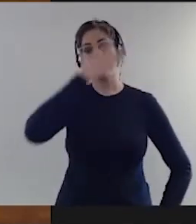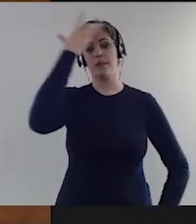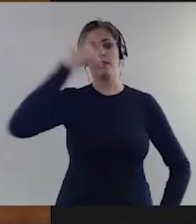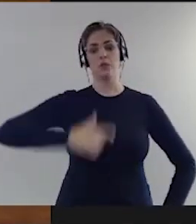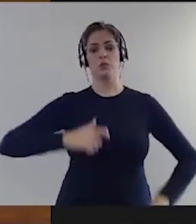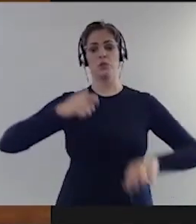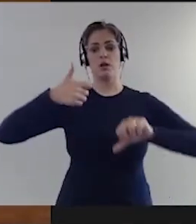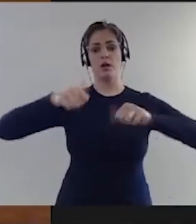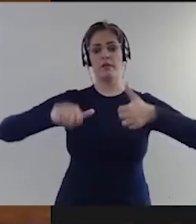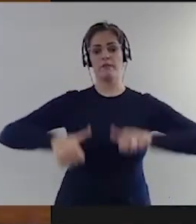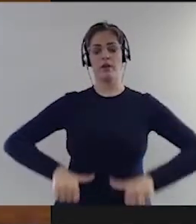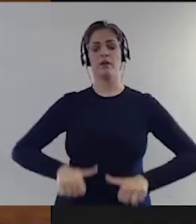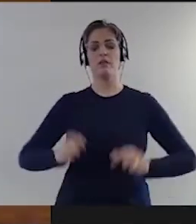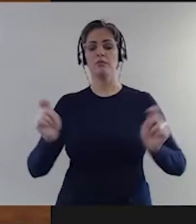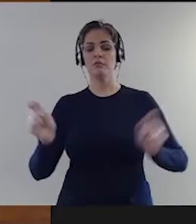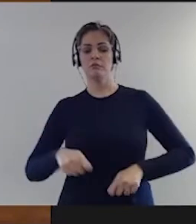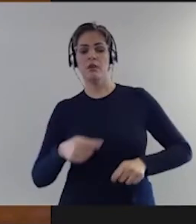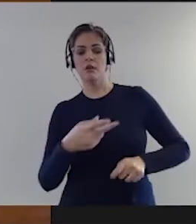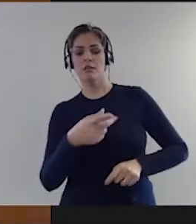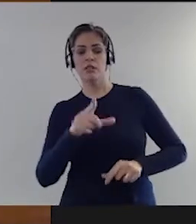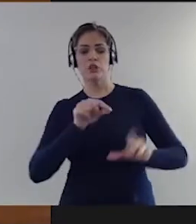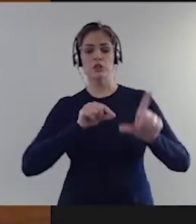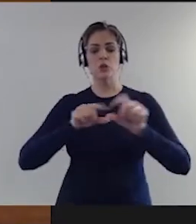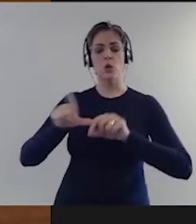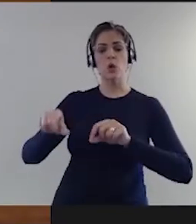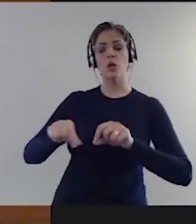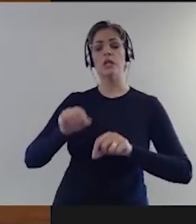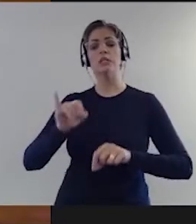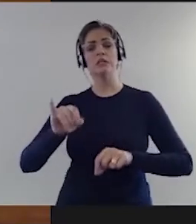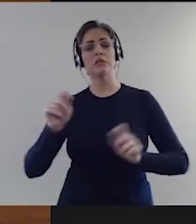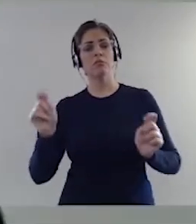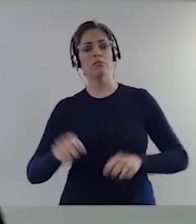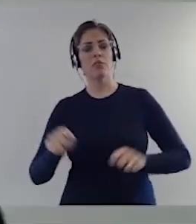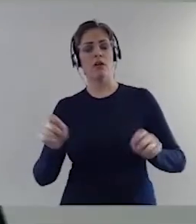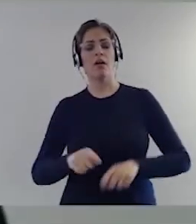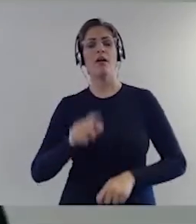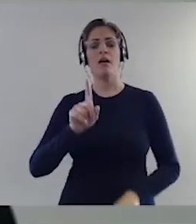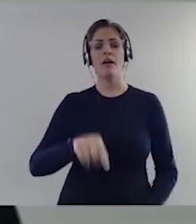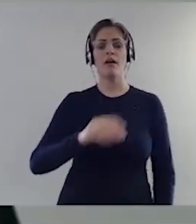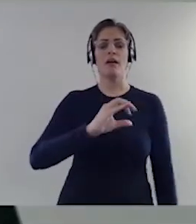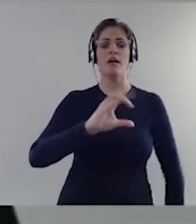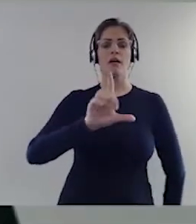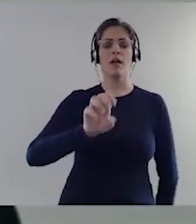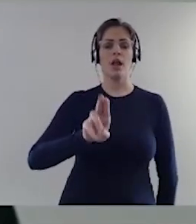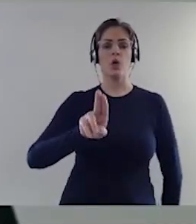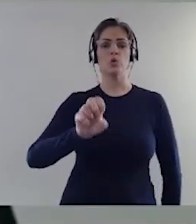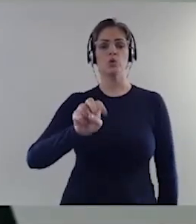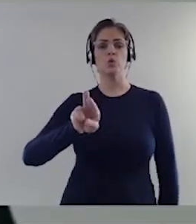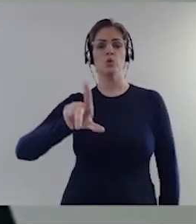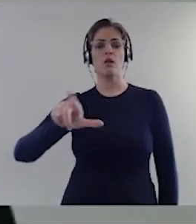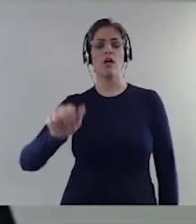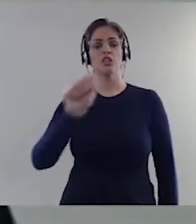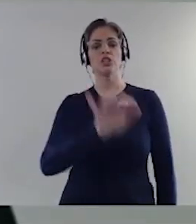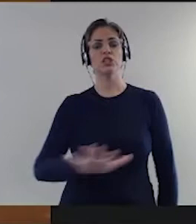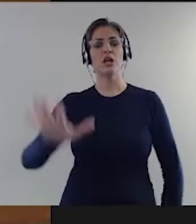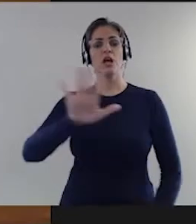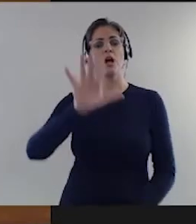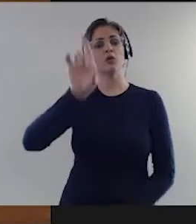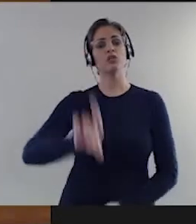por intermédio de válvulas de abertura do sistema, as chamadas cláusulas gerais do direito dos